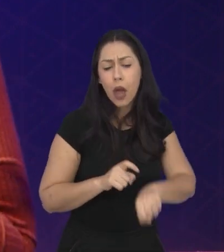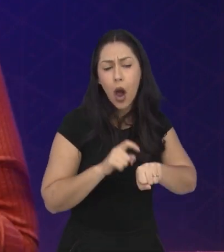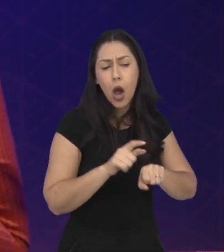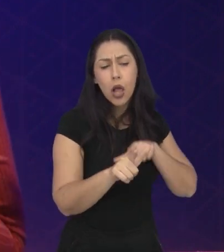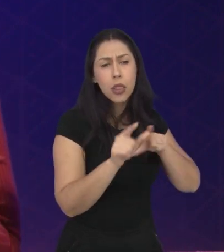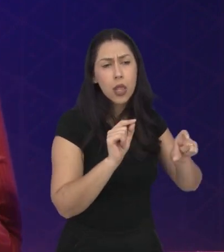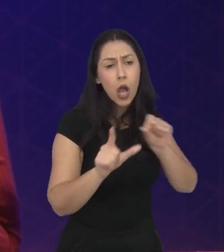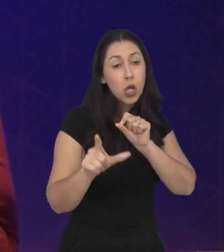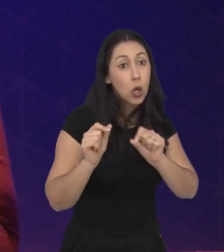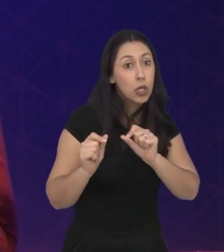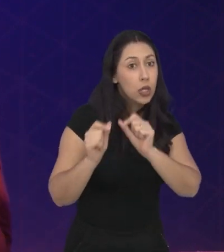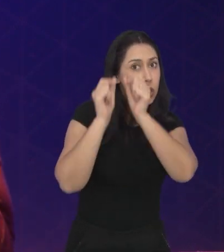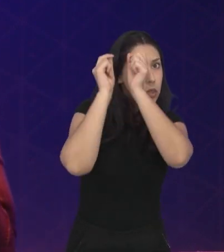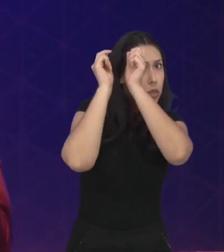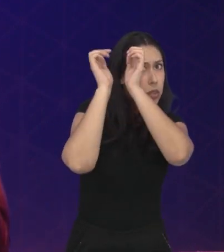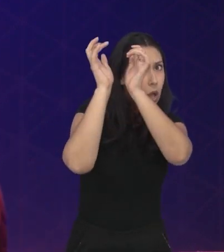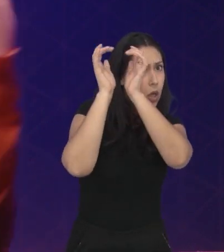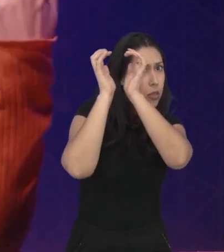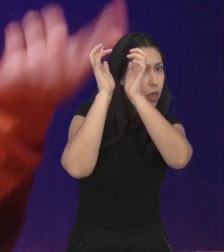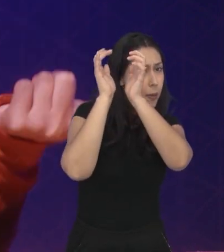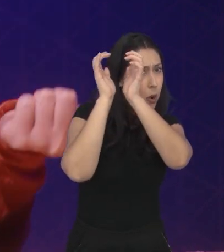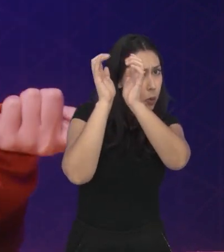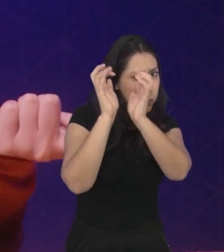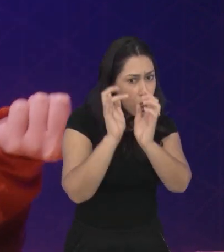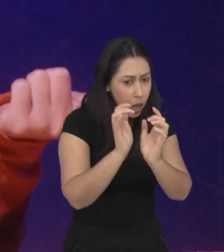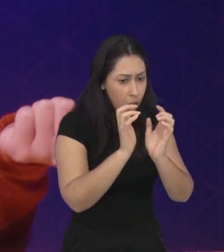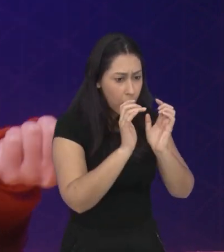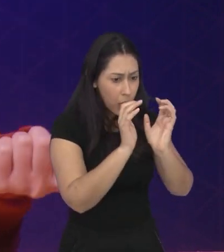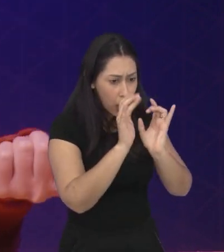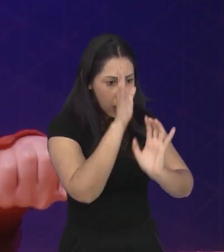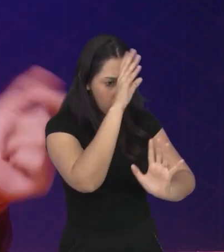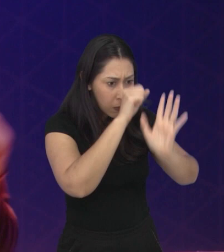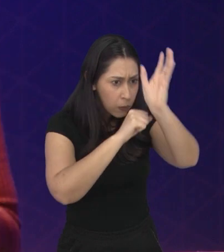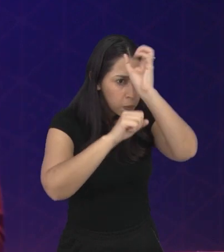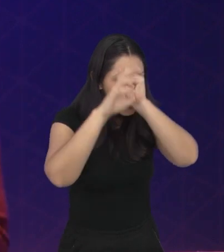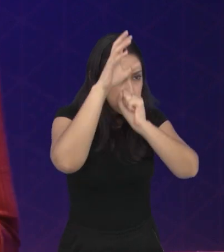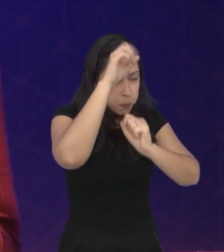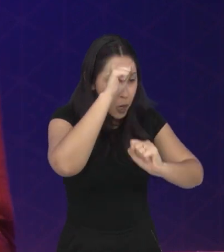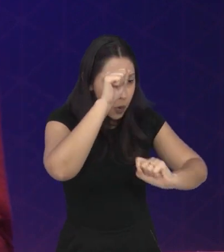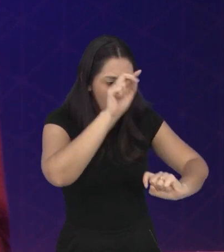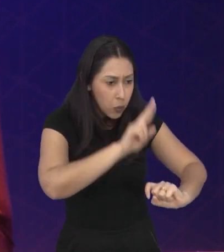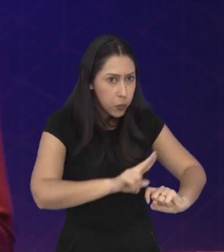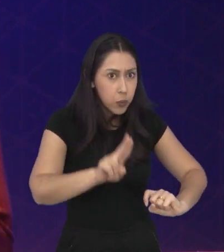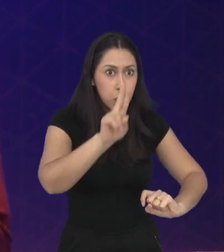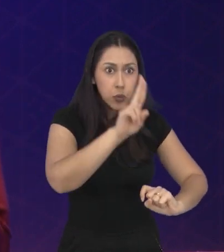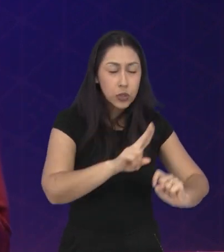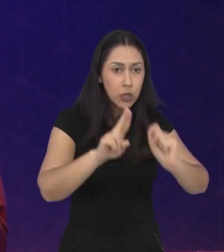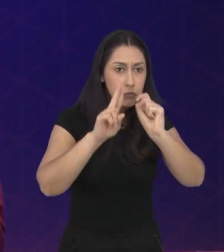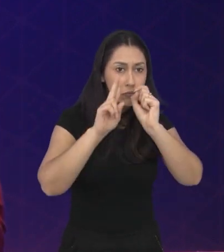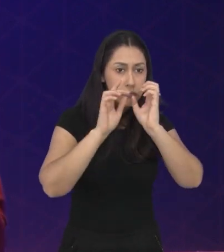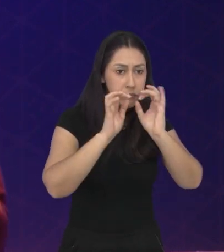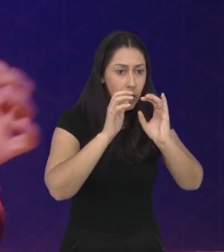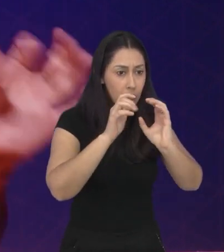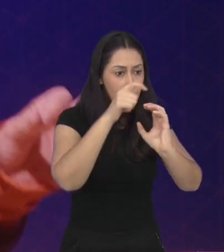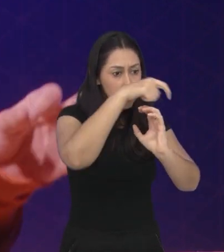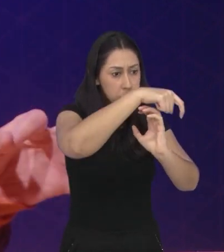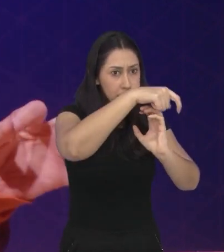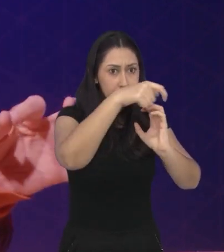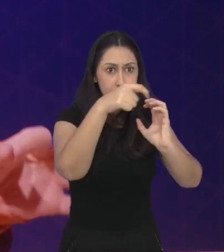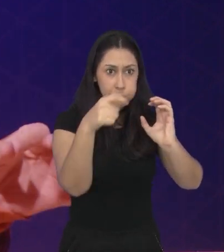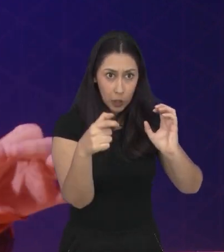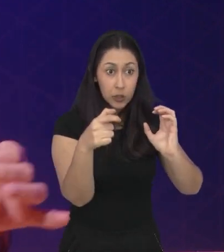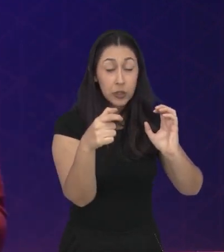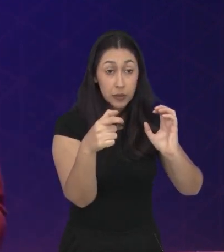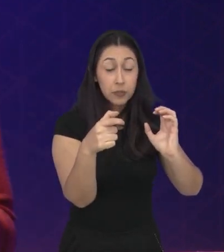fazer escolhas, o cérebro aciona diferentes mecanismos e tipos de aprendizados que estão localizados nas áreas de associação